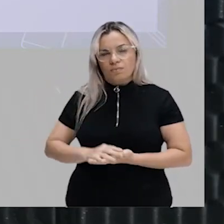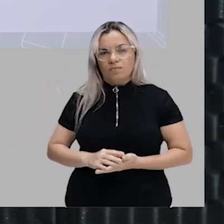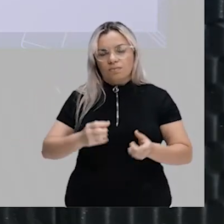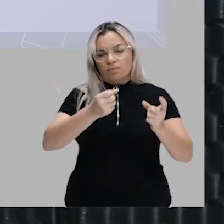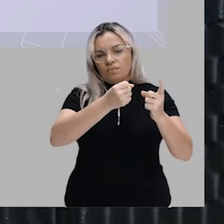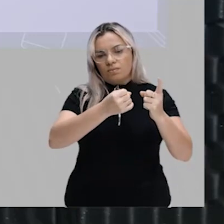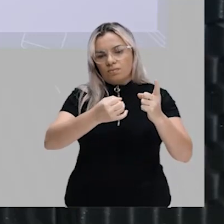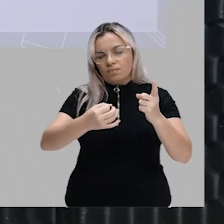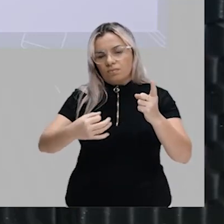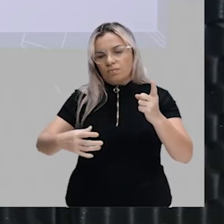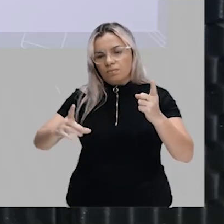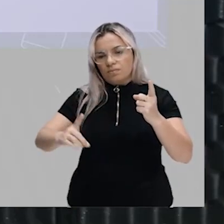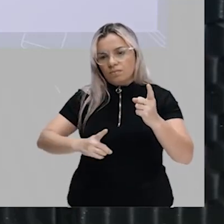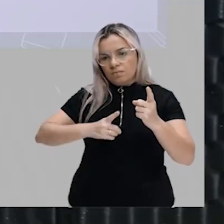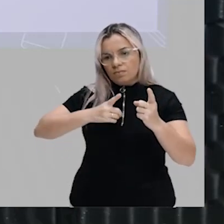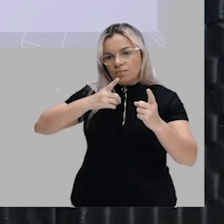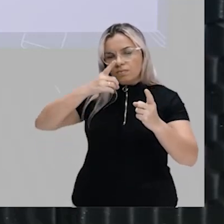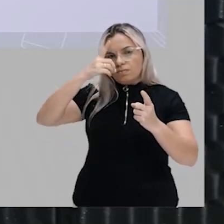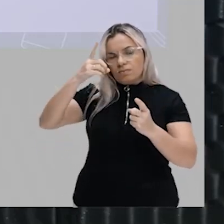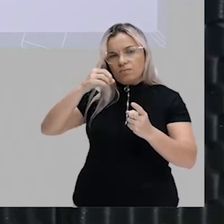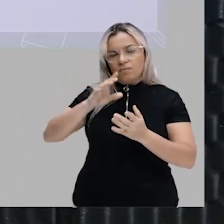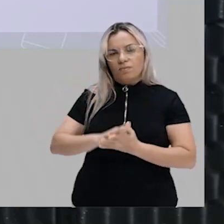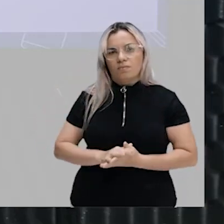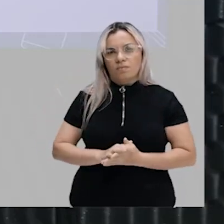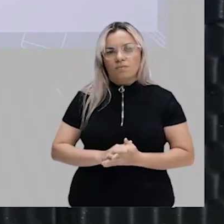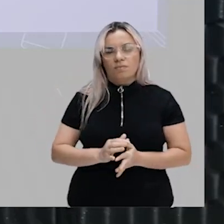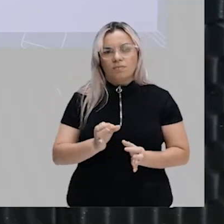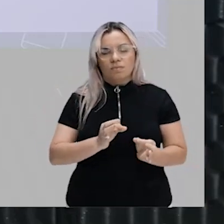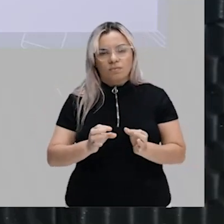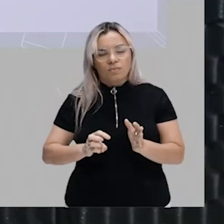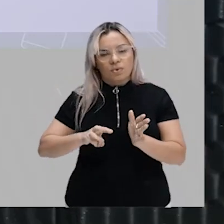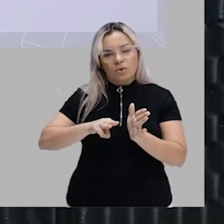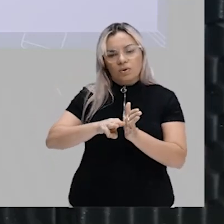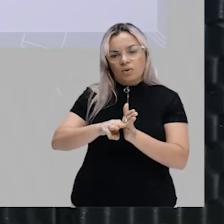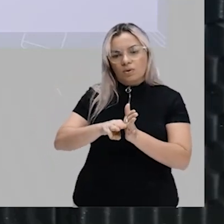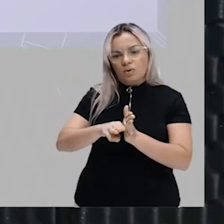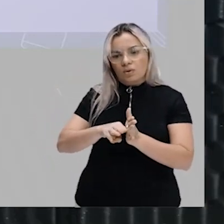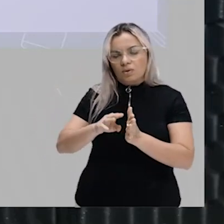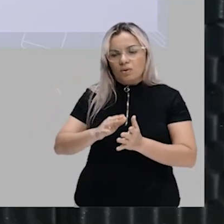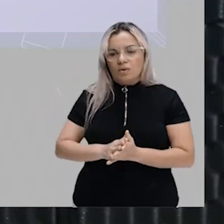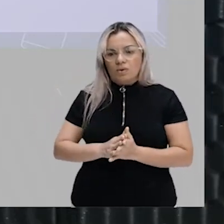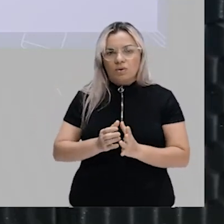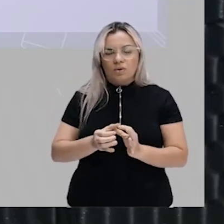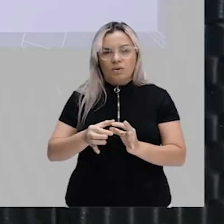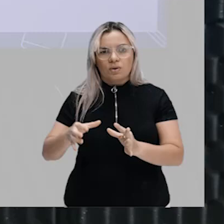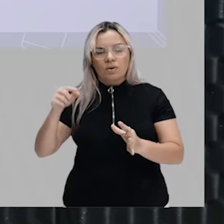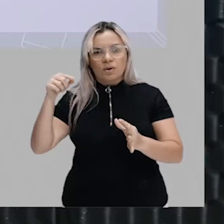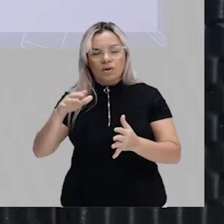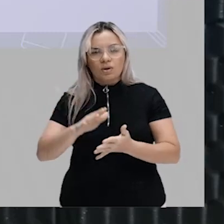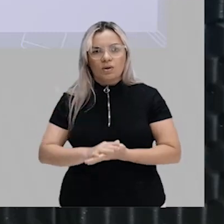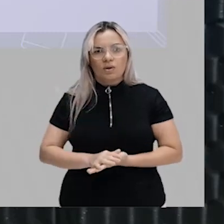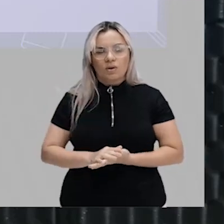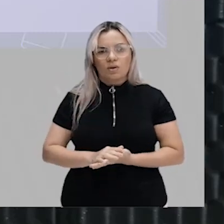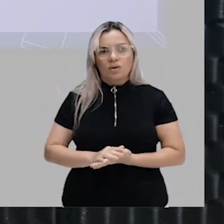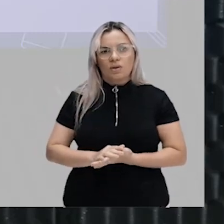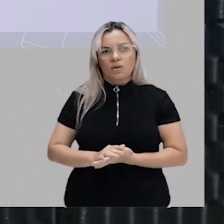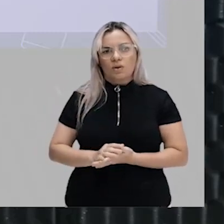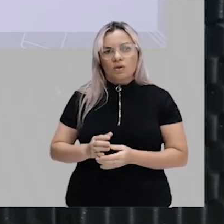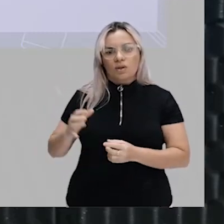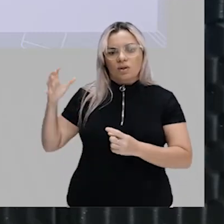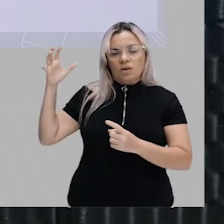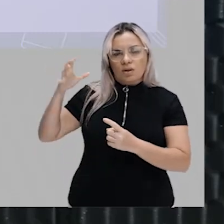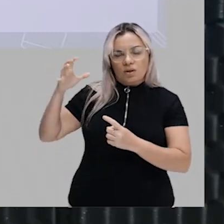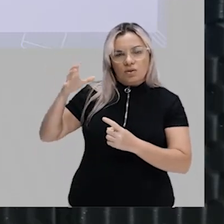descreveu ou criou um procedimento que livra muitos compostos, muitos produtos contra a ação de